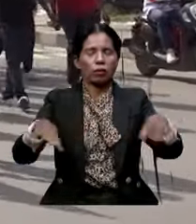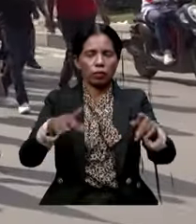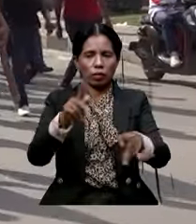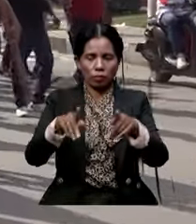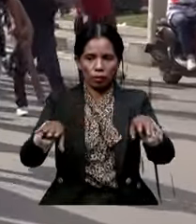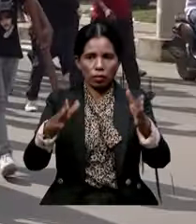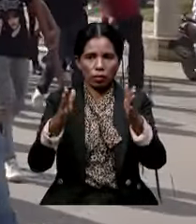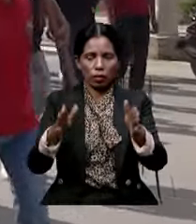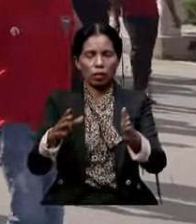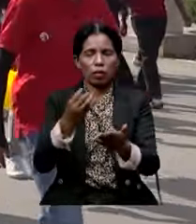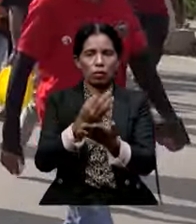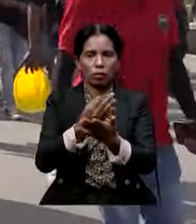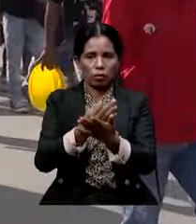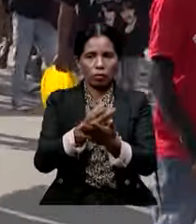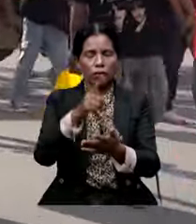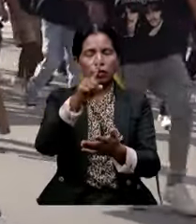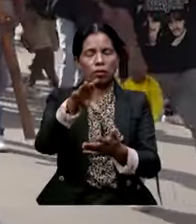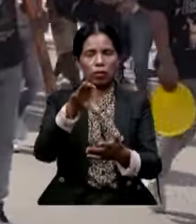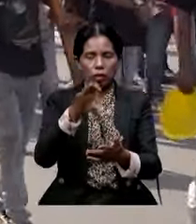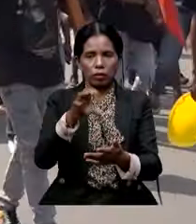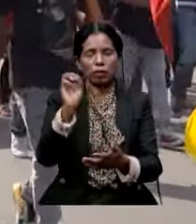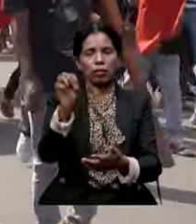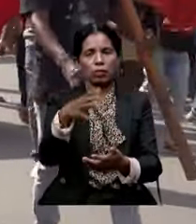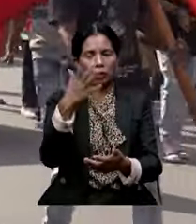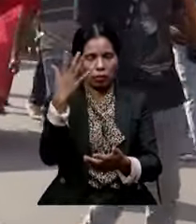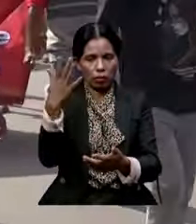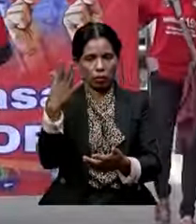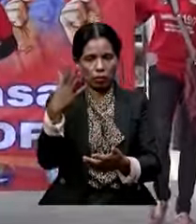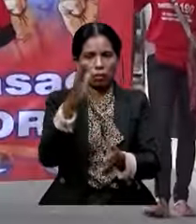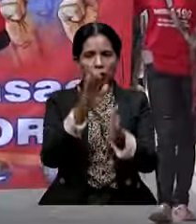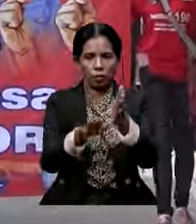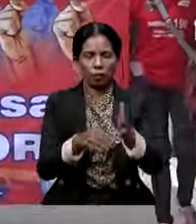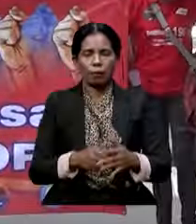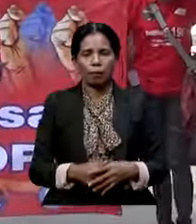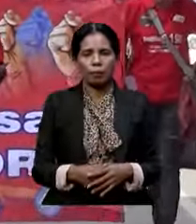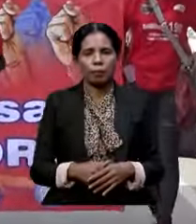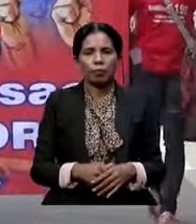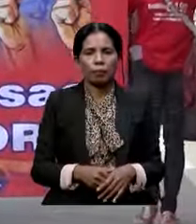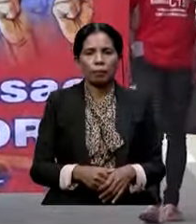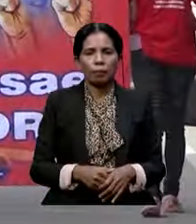o salário dólar americano Atos Ida Sanul Recent Lima, ba Craig. Damião Gonçalves, Tito Silva, GMN.